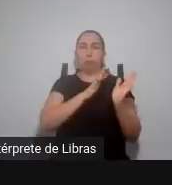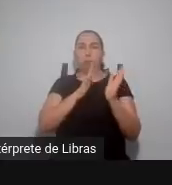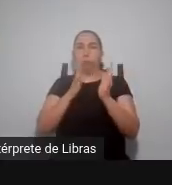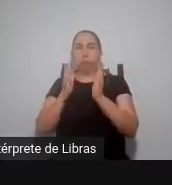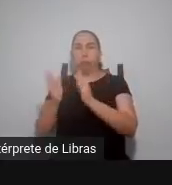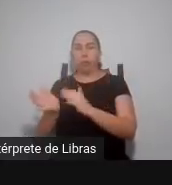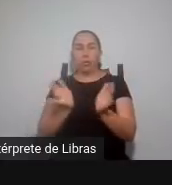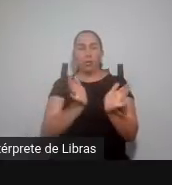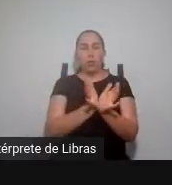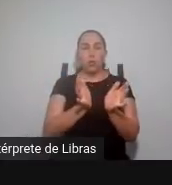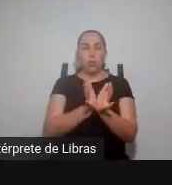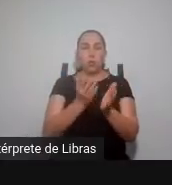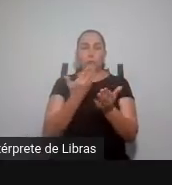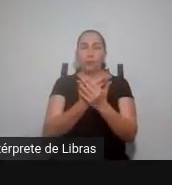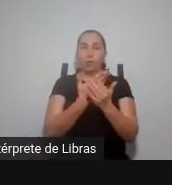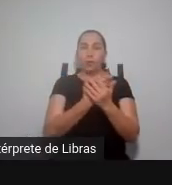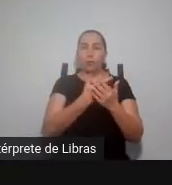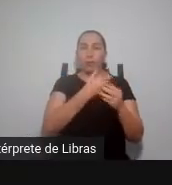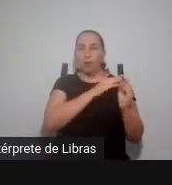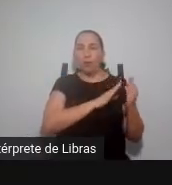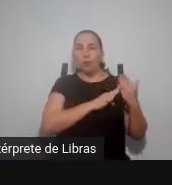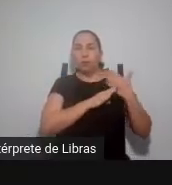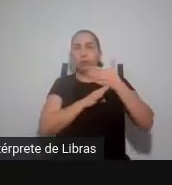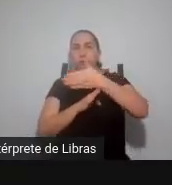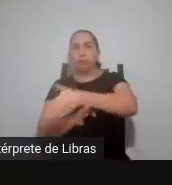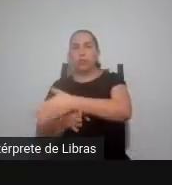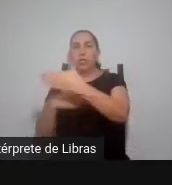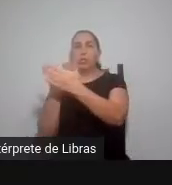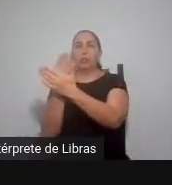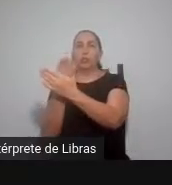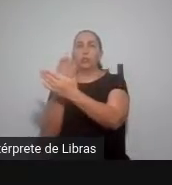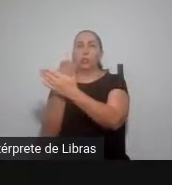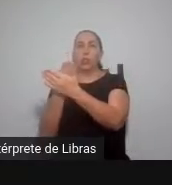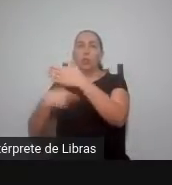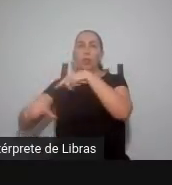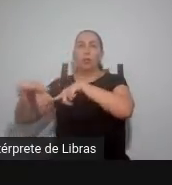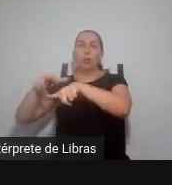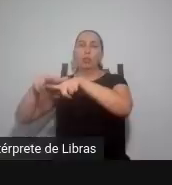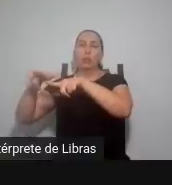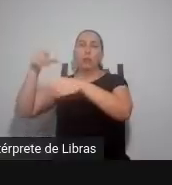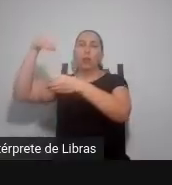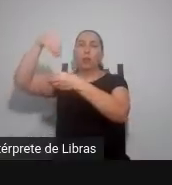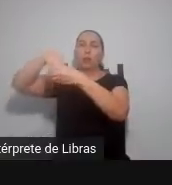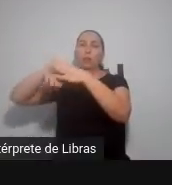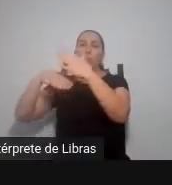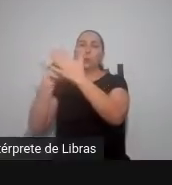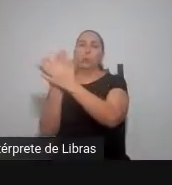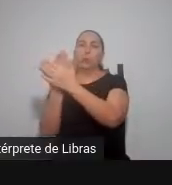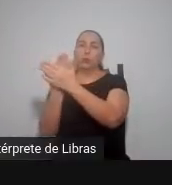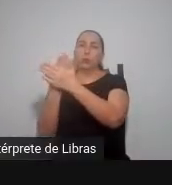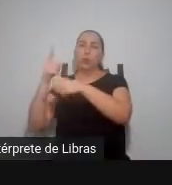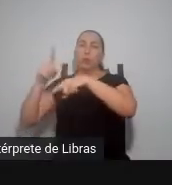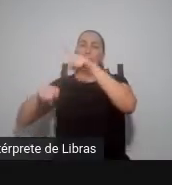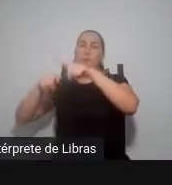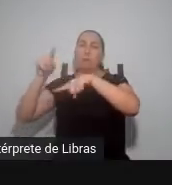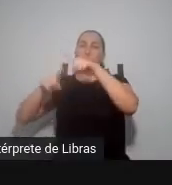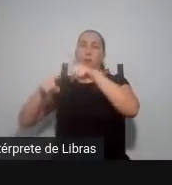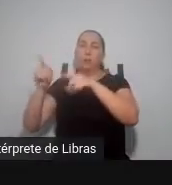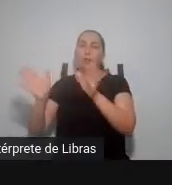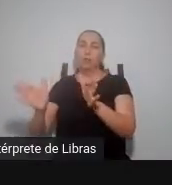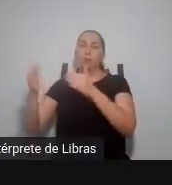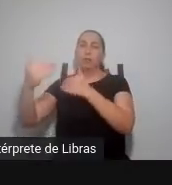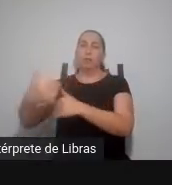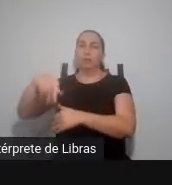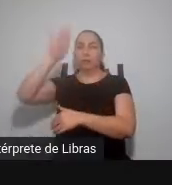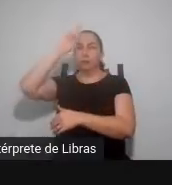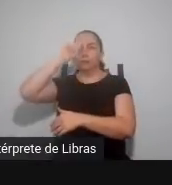alunas para trabalhar com este material com um grupo de crianças indicado pelas professoras, uma meia dúzia de crianças, e eu